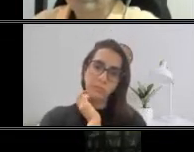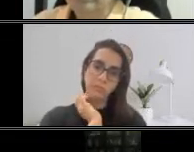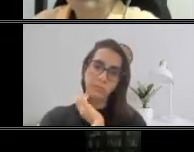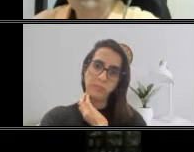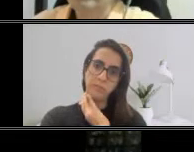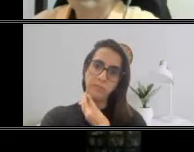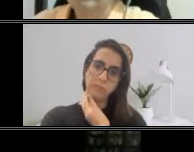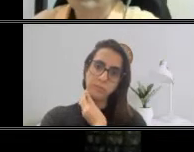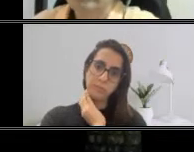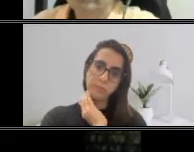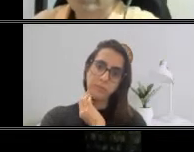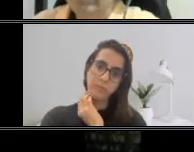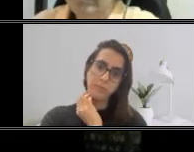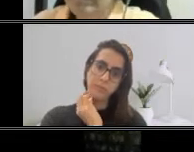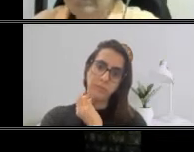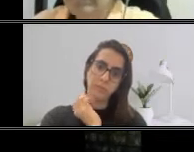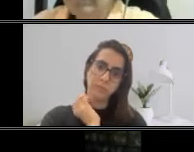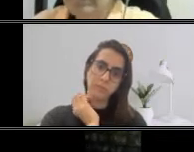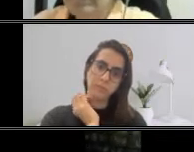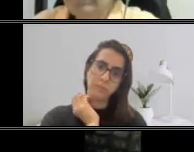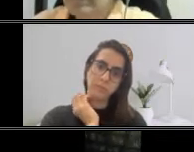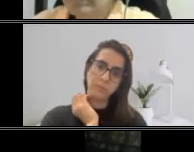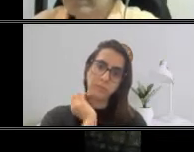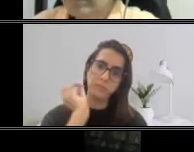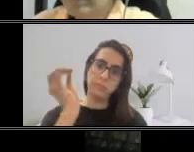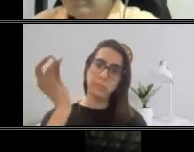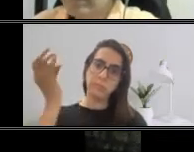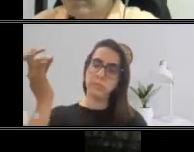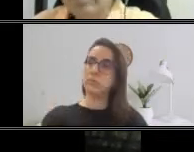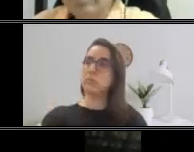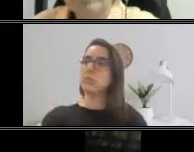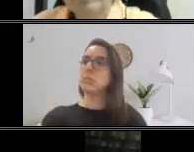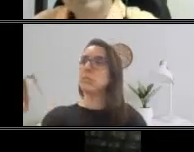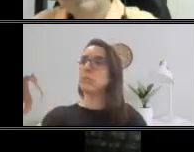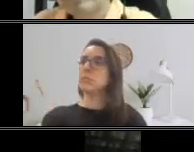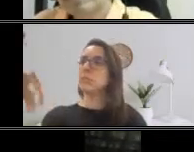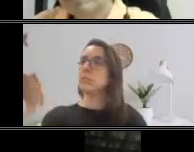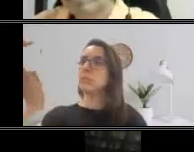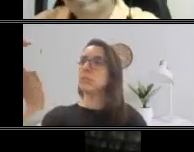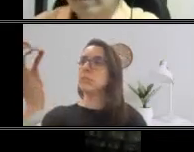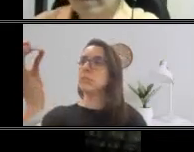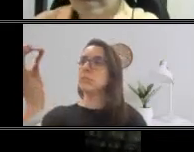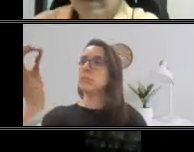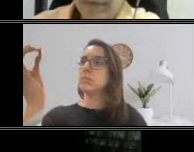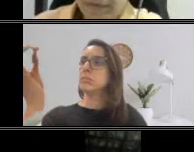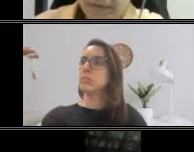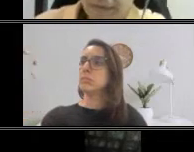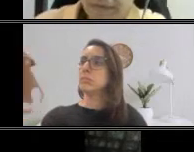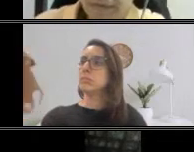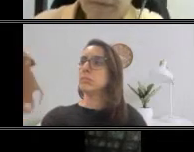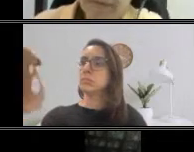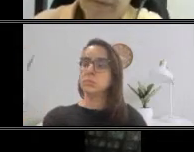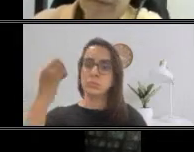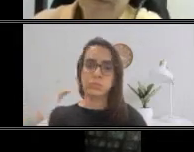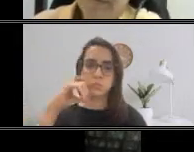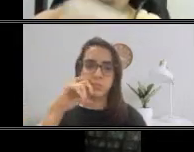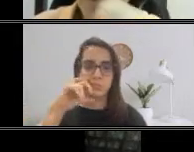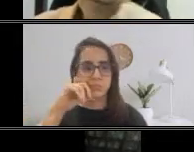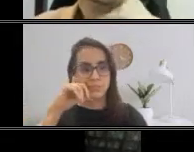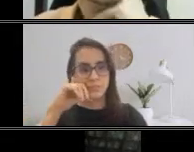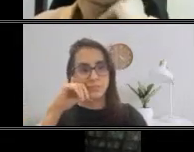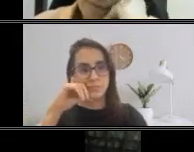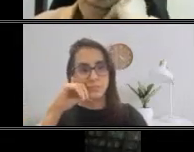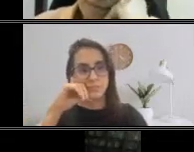socialmente por conta do seu comportamento. Impacto na dinâmica da família, ou